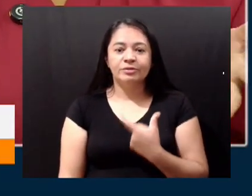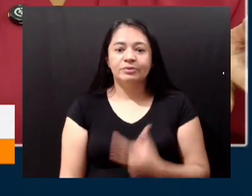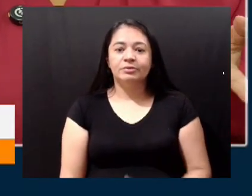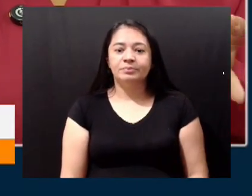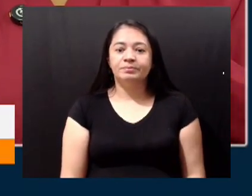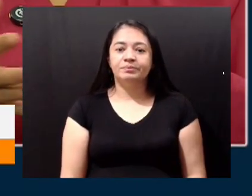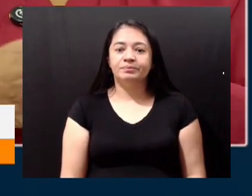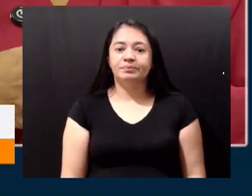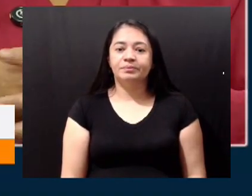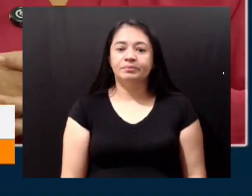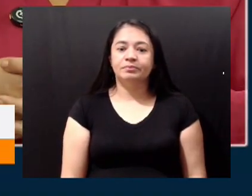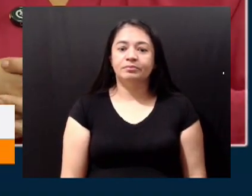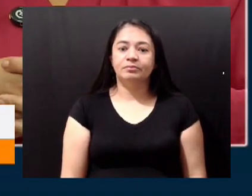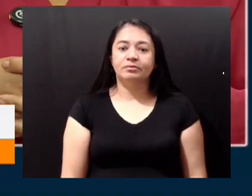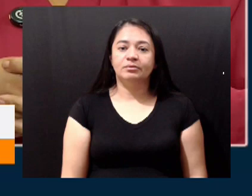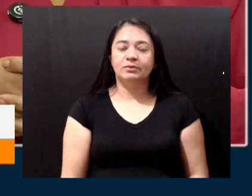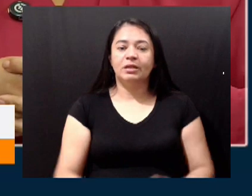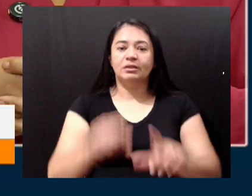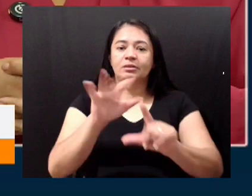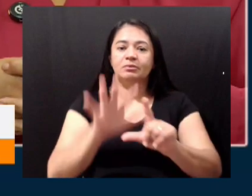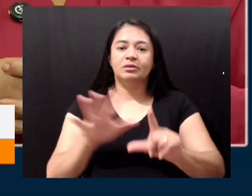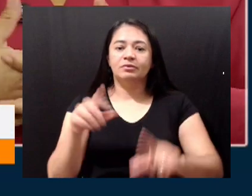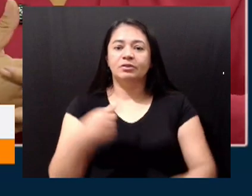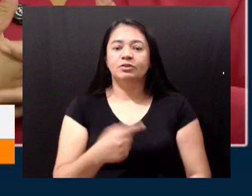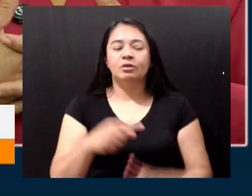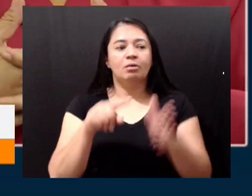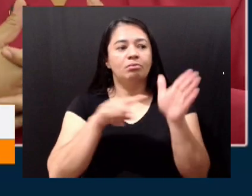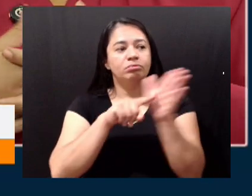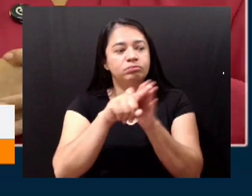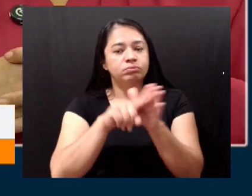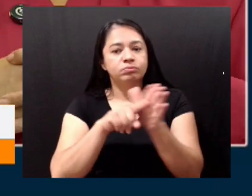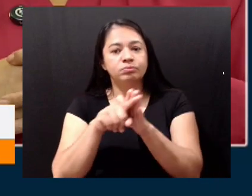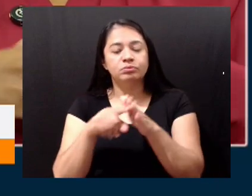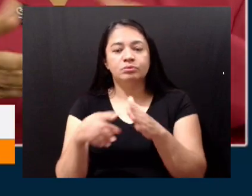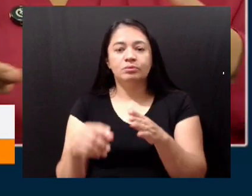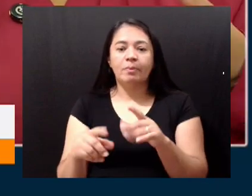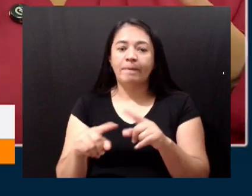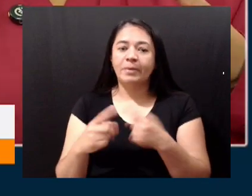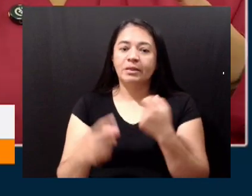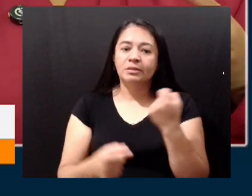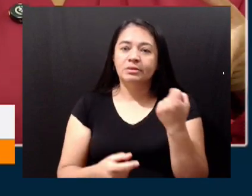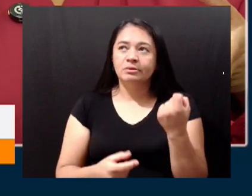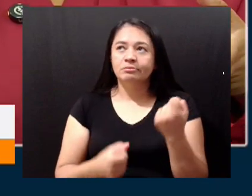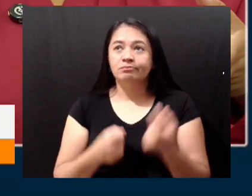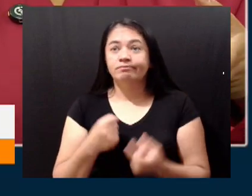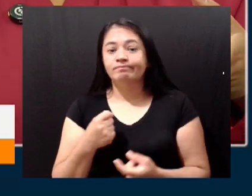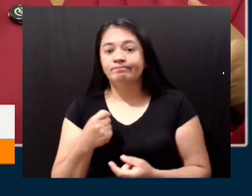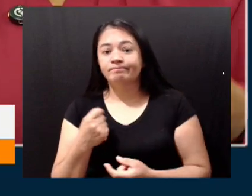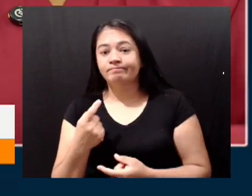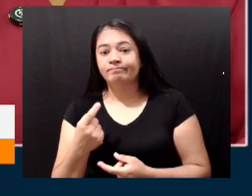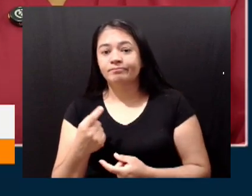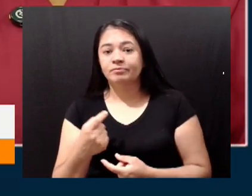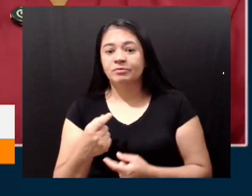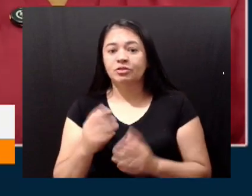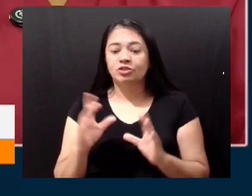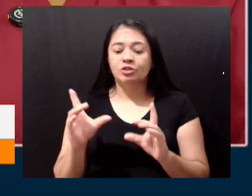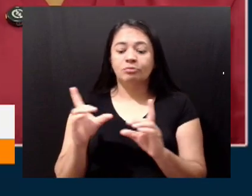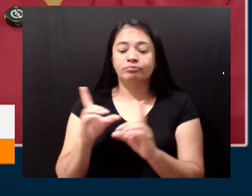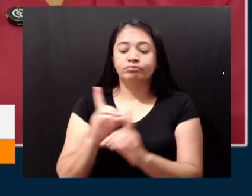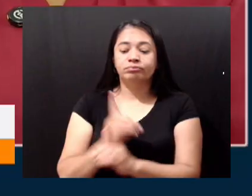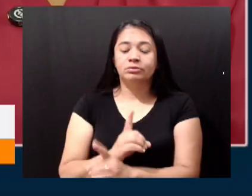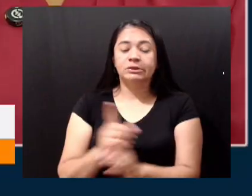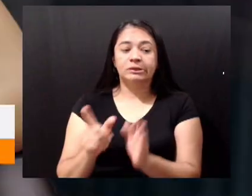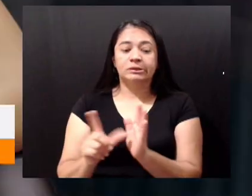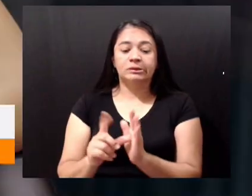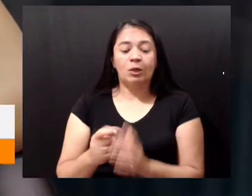essa plataforma que a gente tem de buscas, né, e que muitas vezes ela dá um pré-diagnóstico para a gente. Sim,